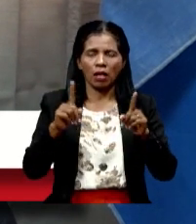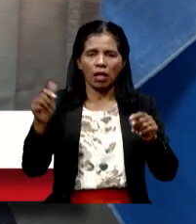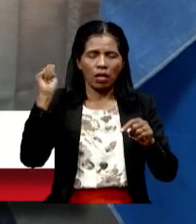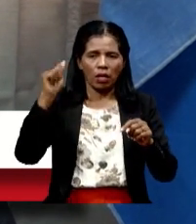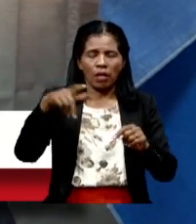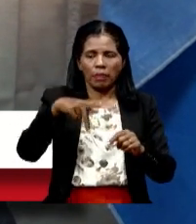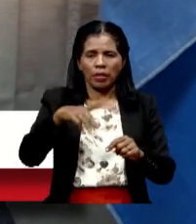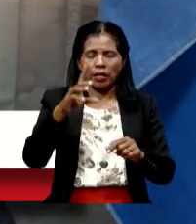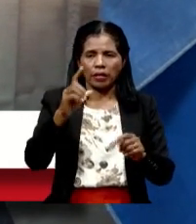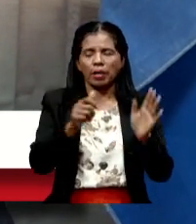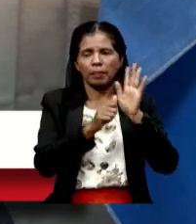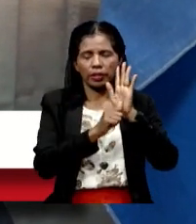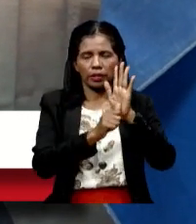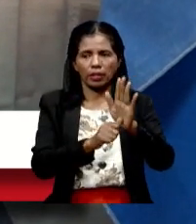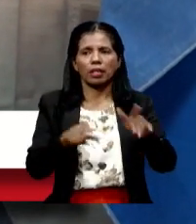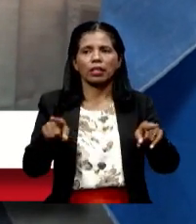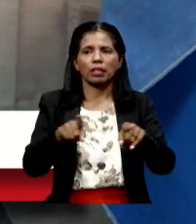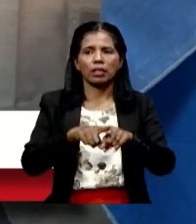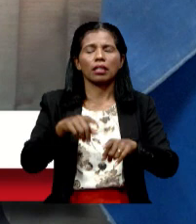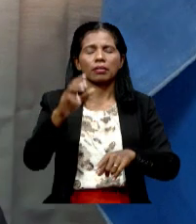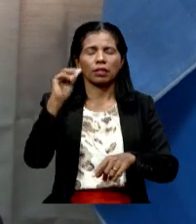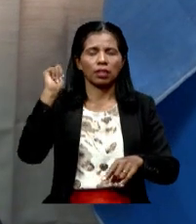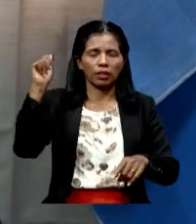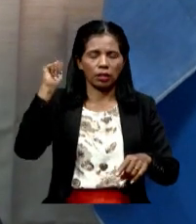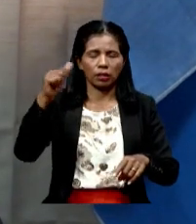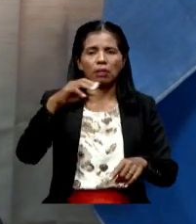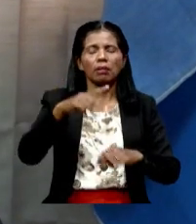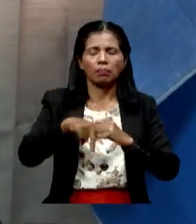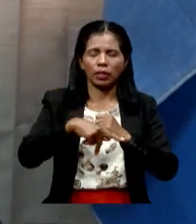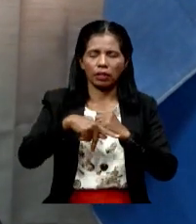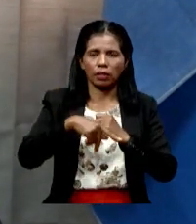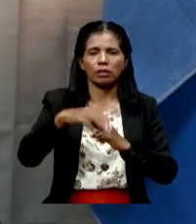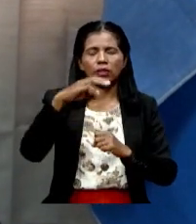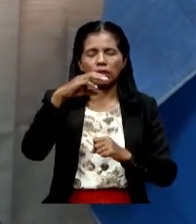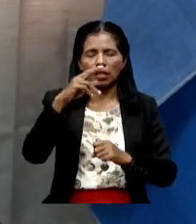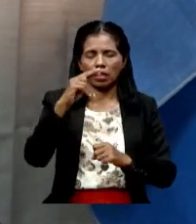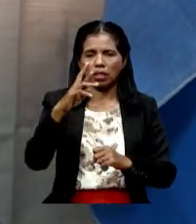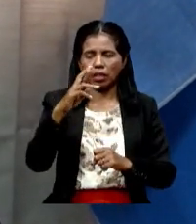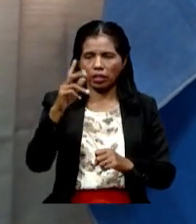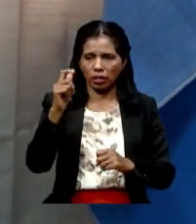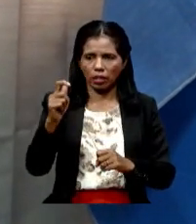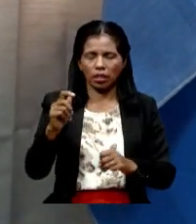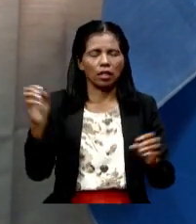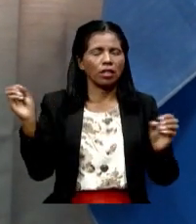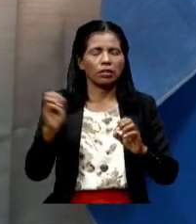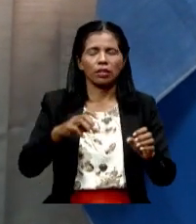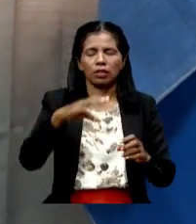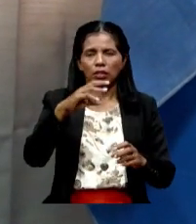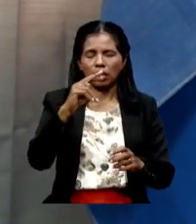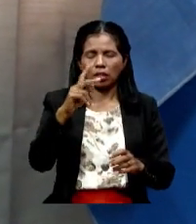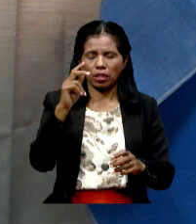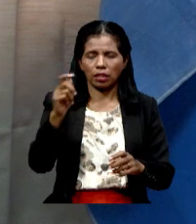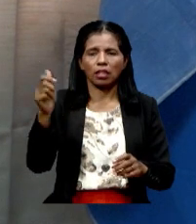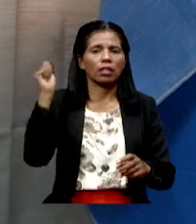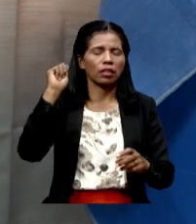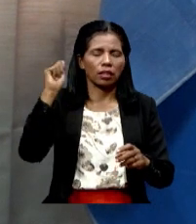pede apresenta ne, ne mos kandidatu ba senar teni nia. Ne vela iha separasau ni datu senar te kandidatu ni nia,